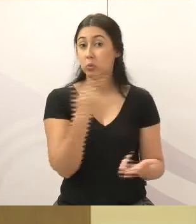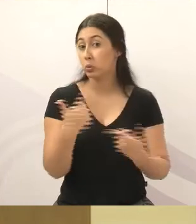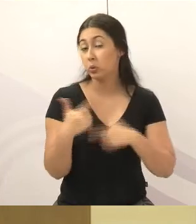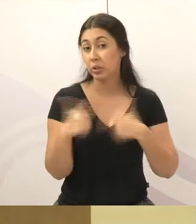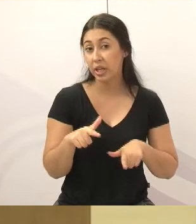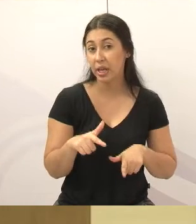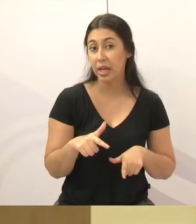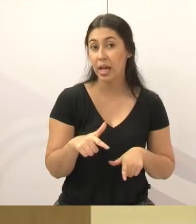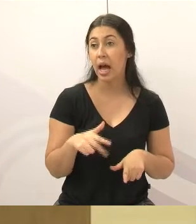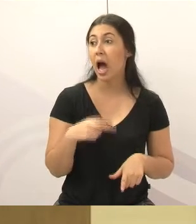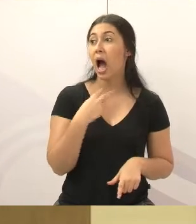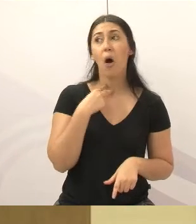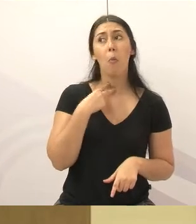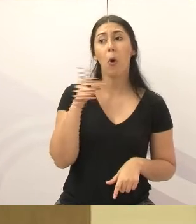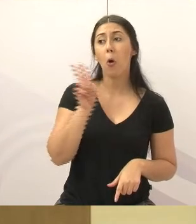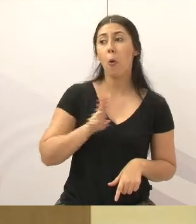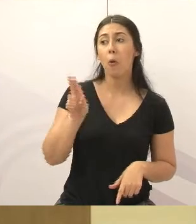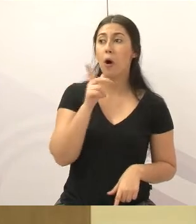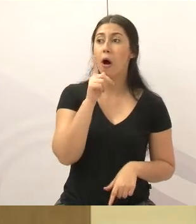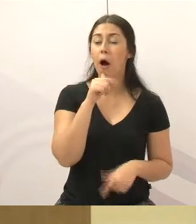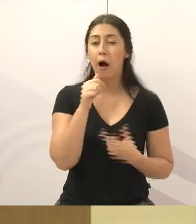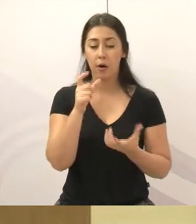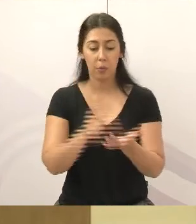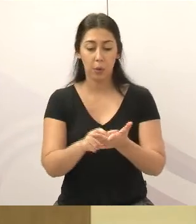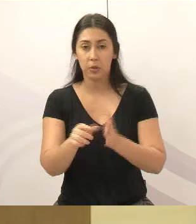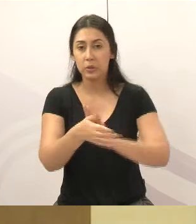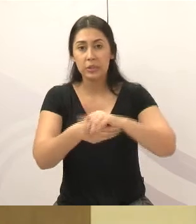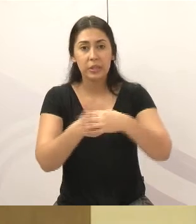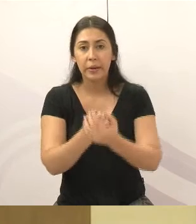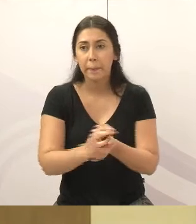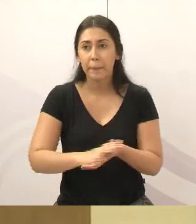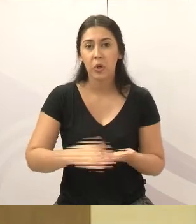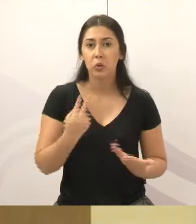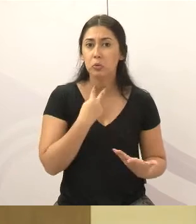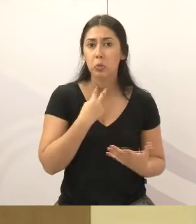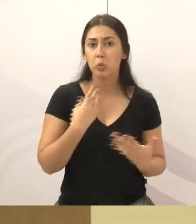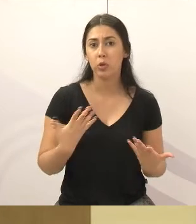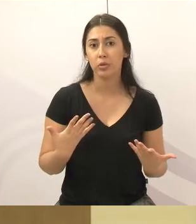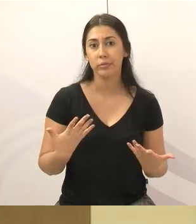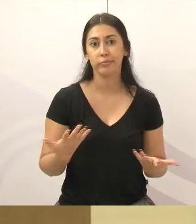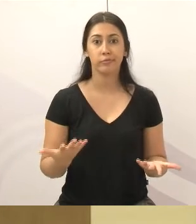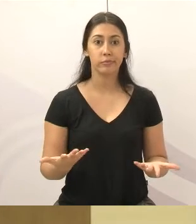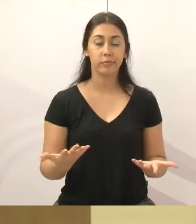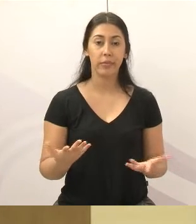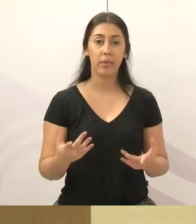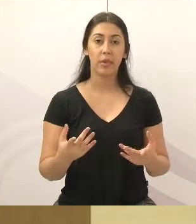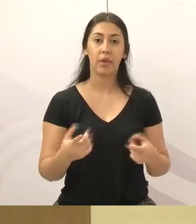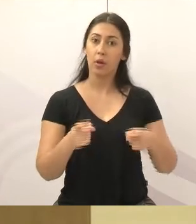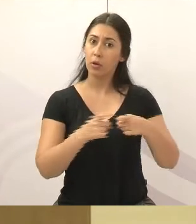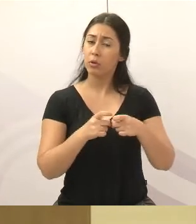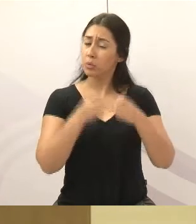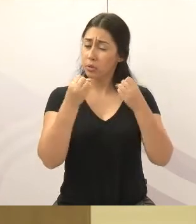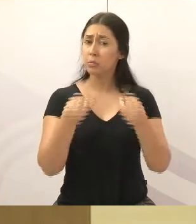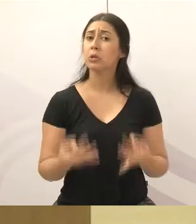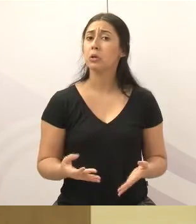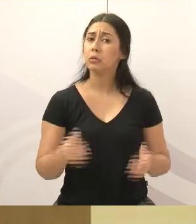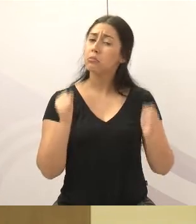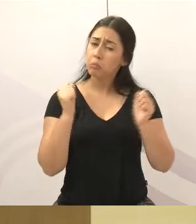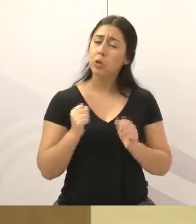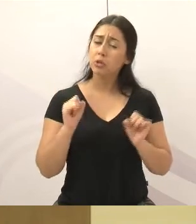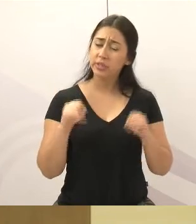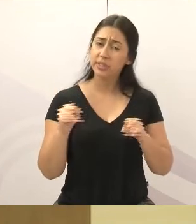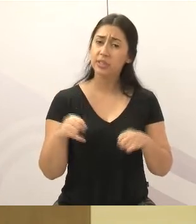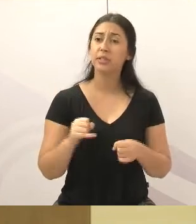água e sabão não vai ser suficiente. É assim que funciona, né? A medicina tem dito isso. E aí está aqui,